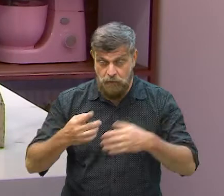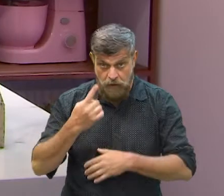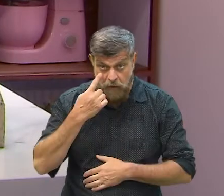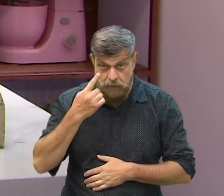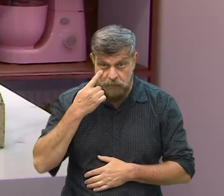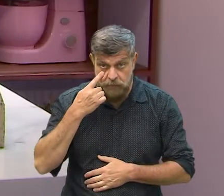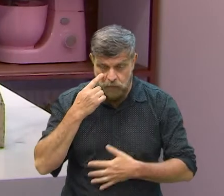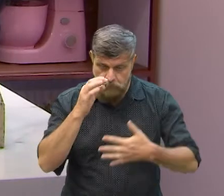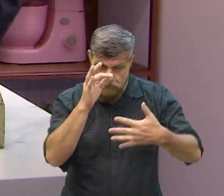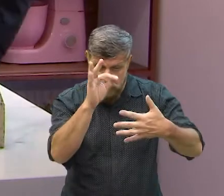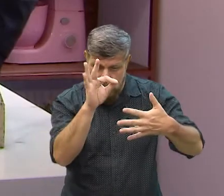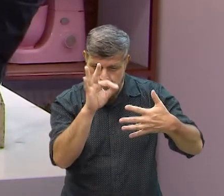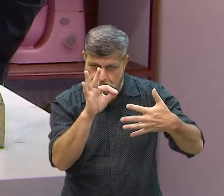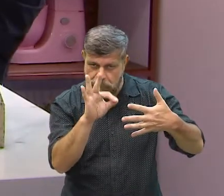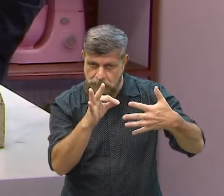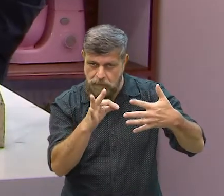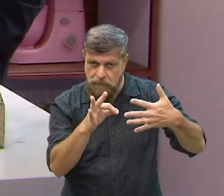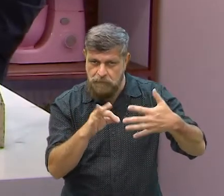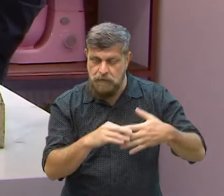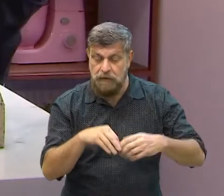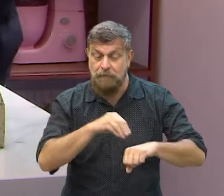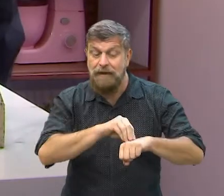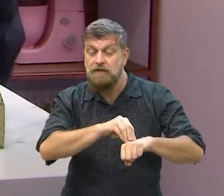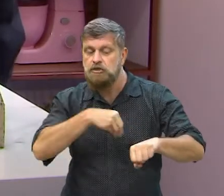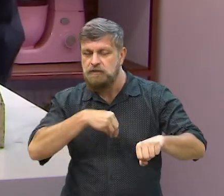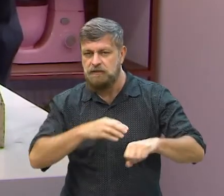você já anotou tudo, eu quero dica.